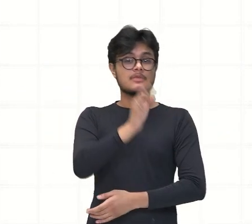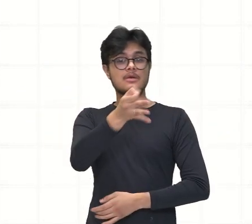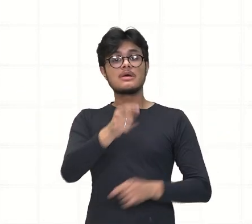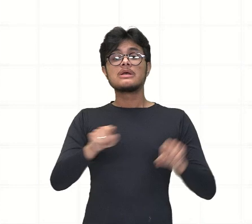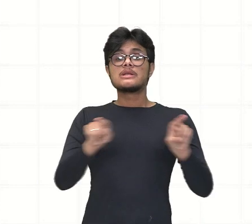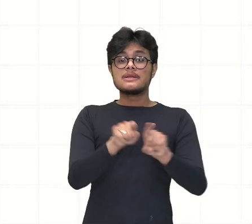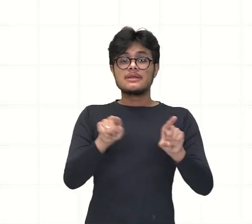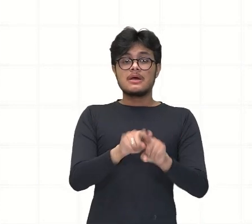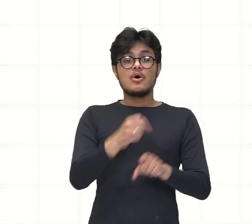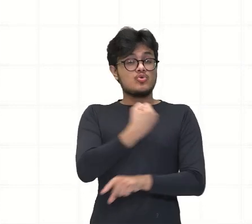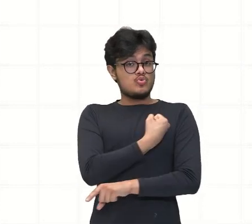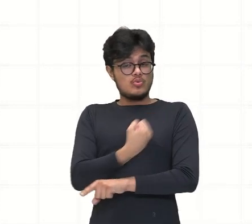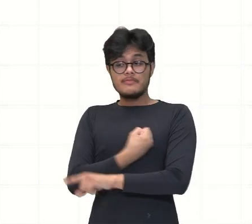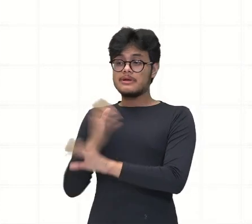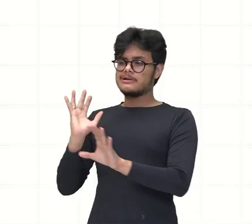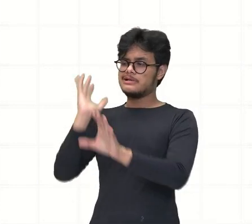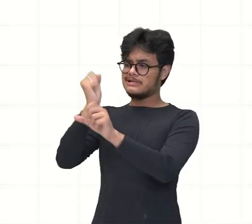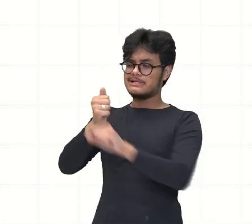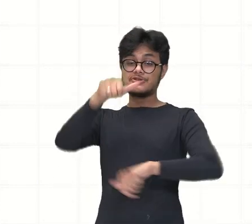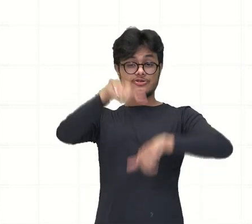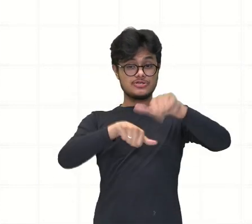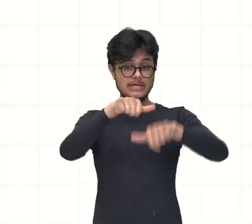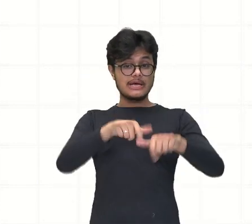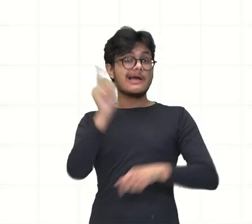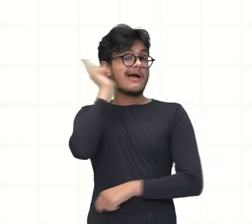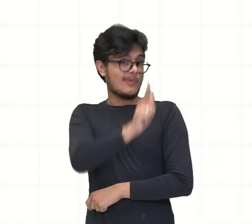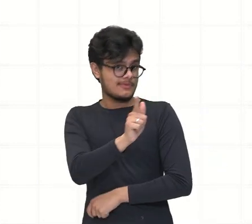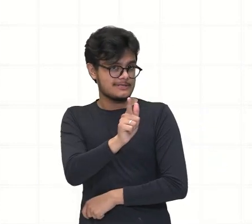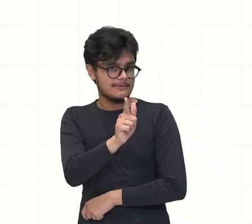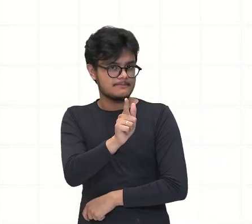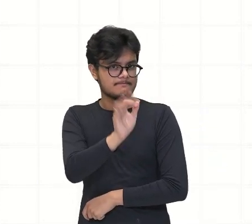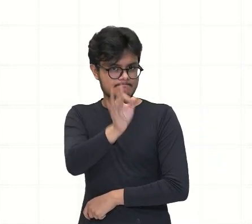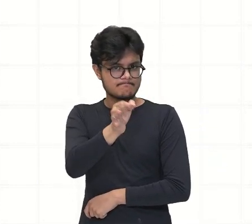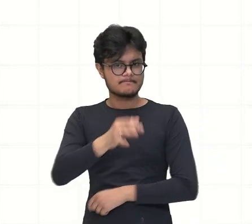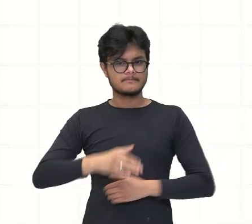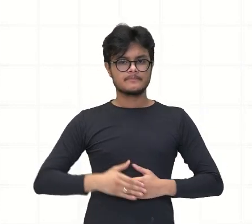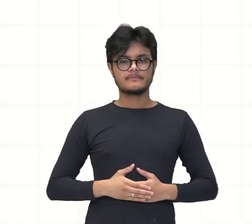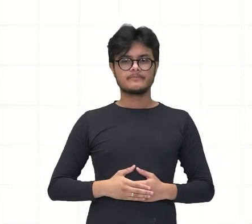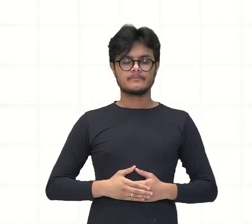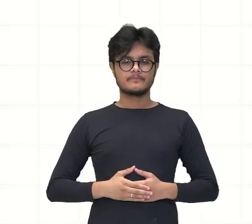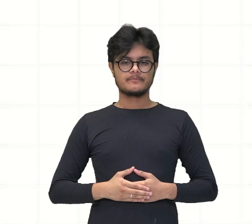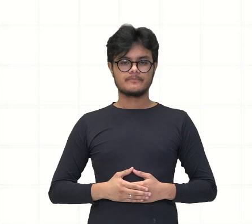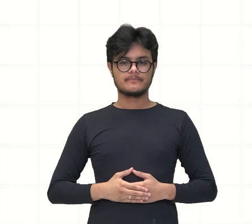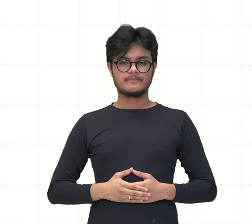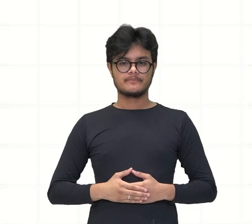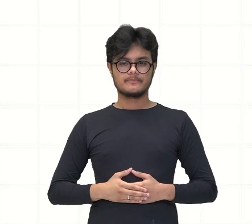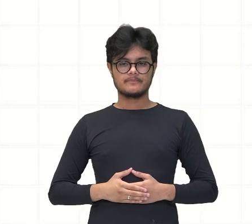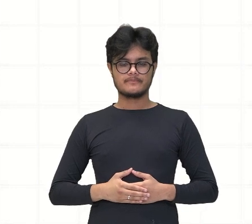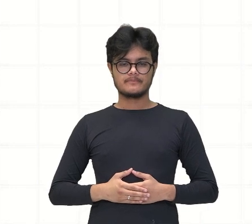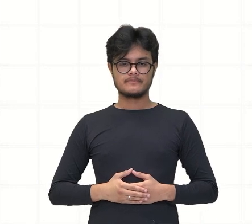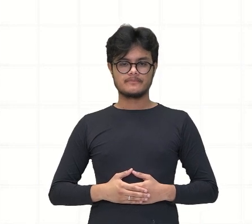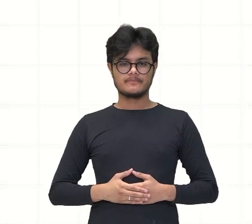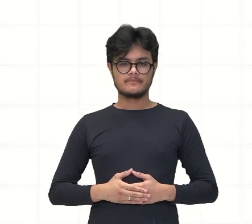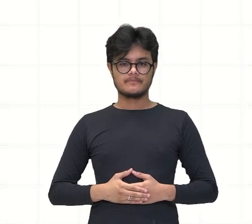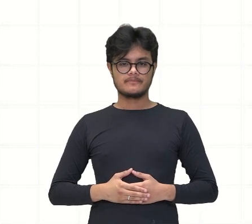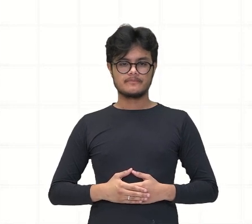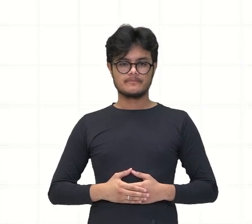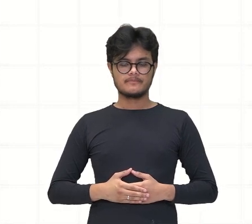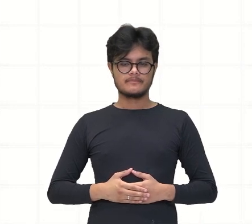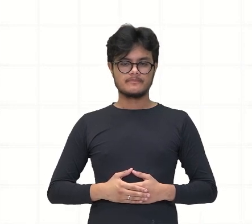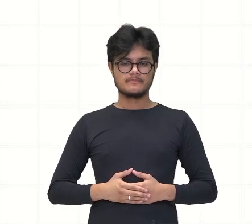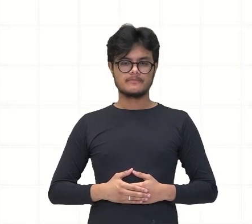ao número total de observação ou experimentos realizados, podendo ser expresso em percentual ou